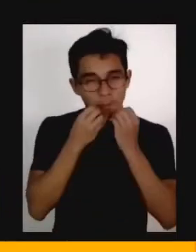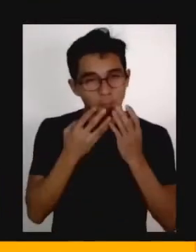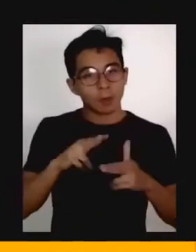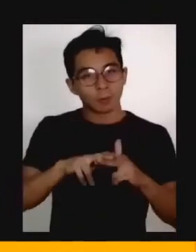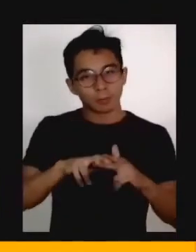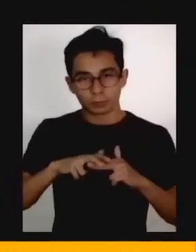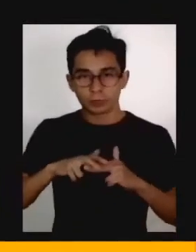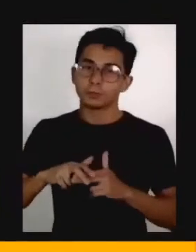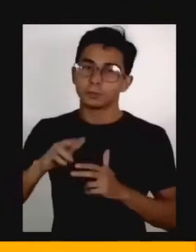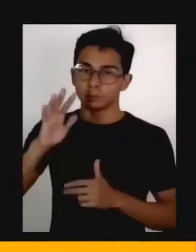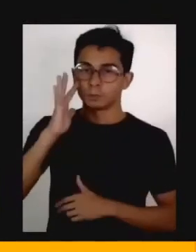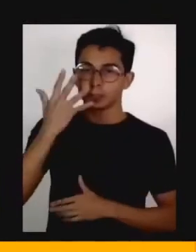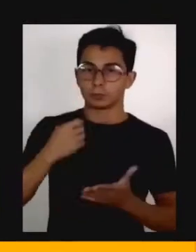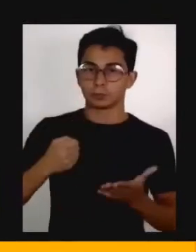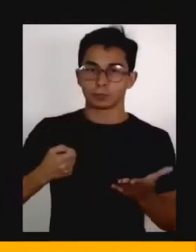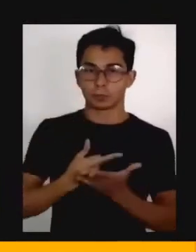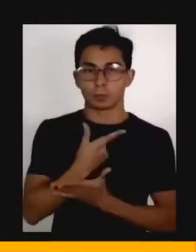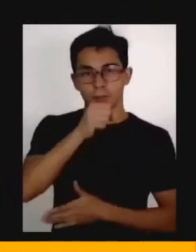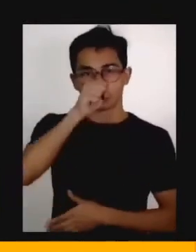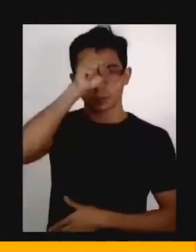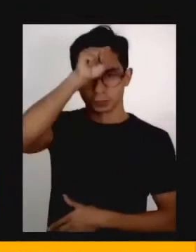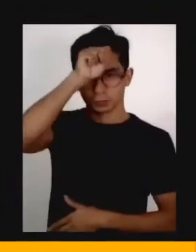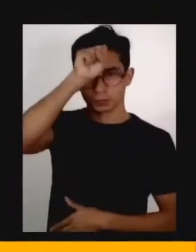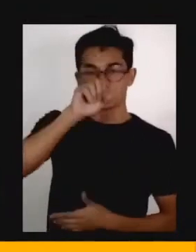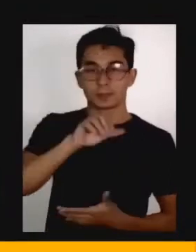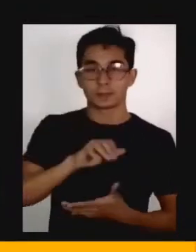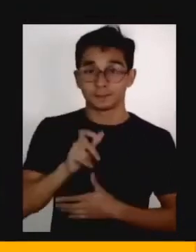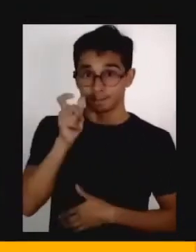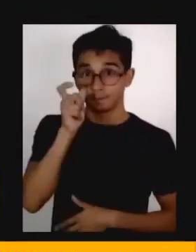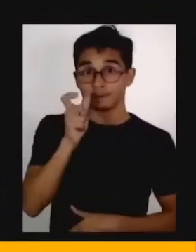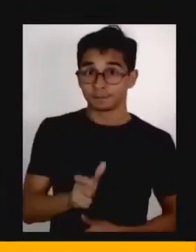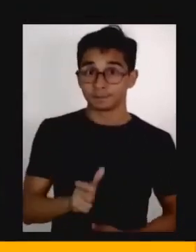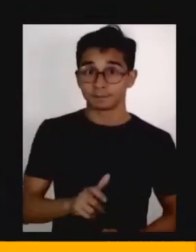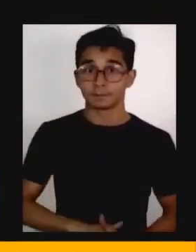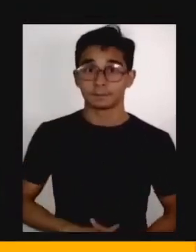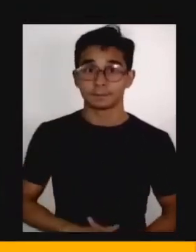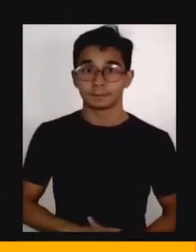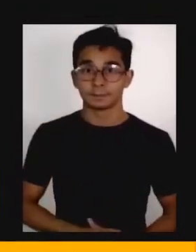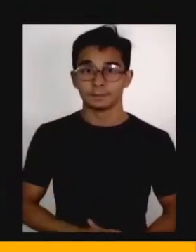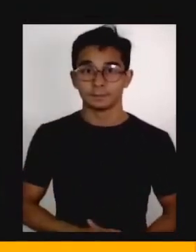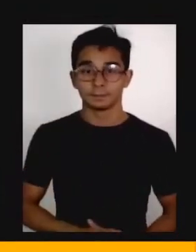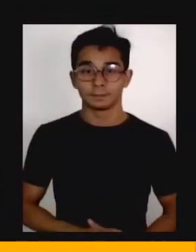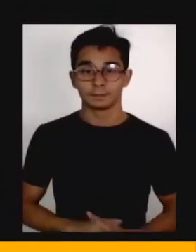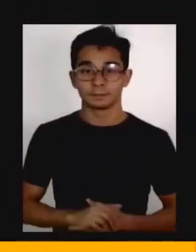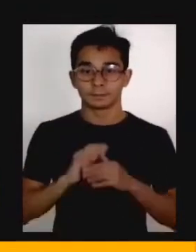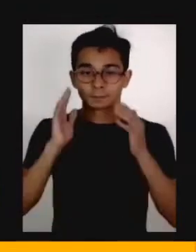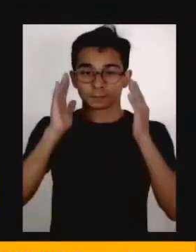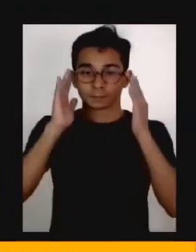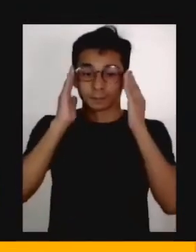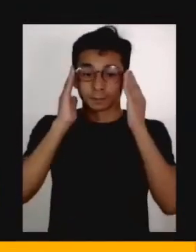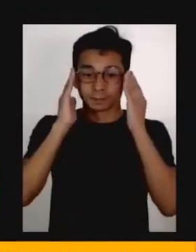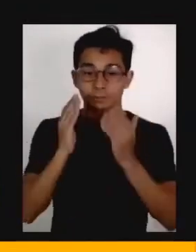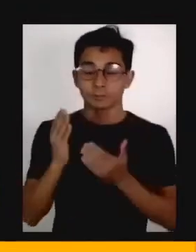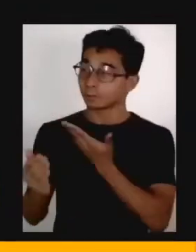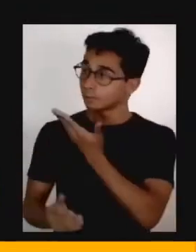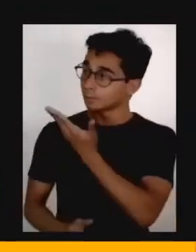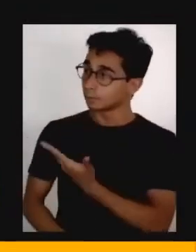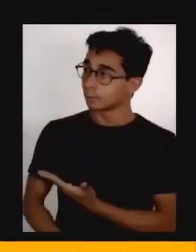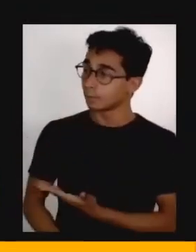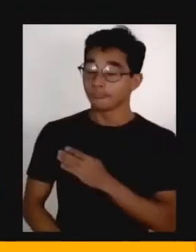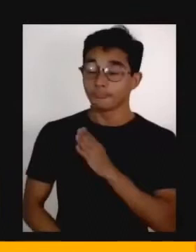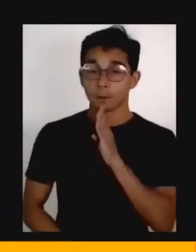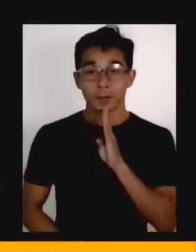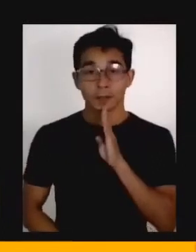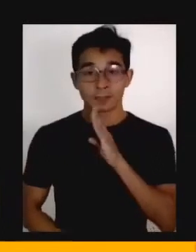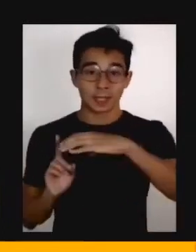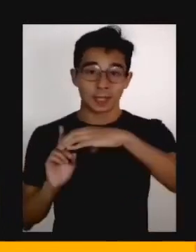decisão de compra. Olha que interessante. Bom, conhecendo um pouco desses hábitos dos nossos clientes,